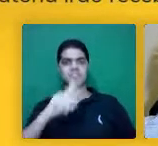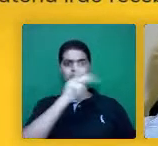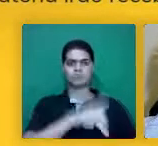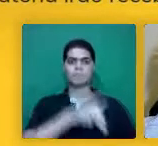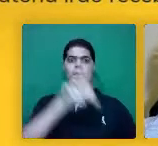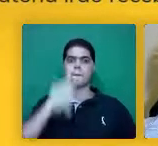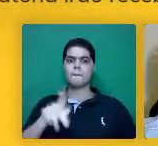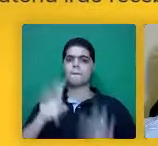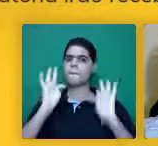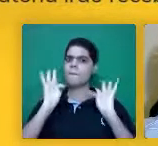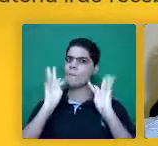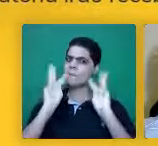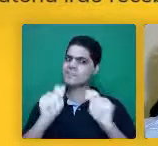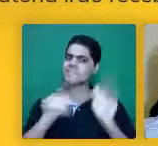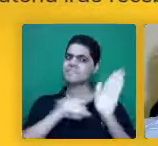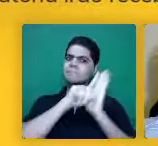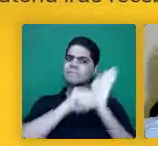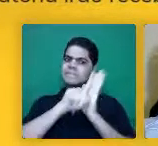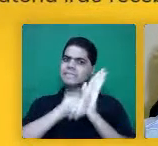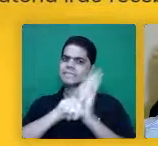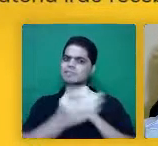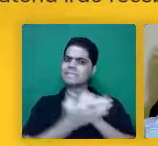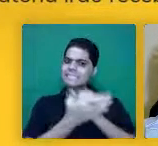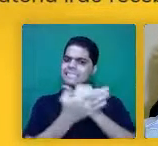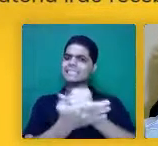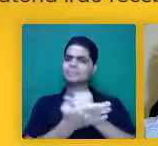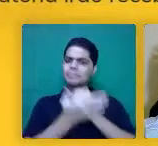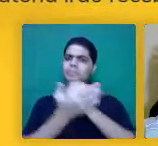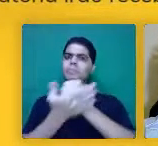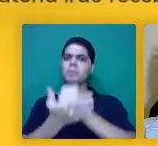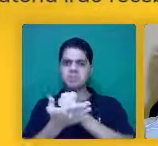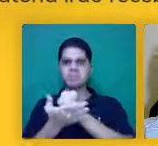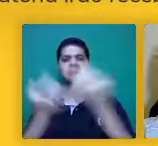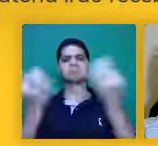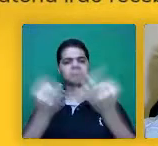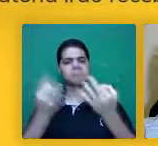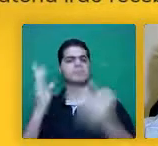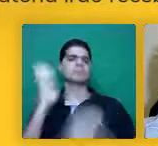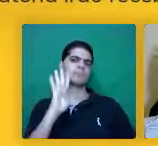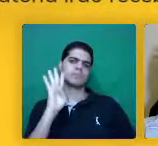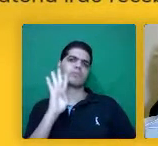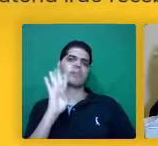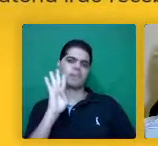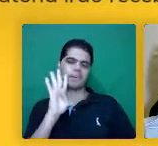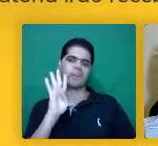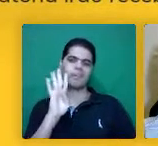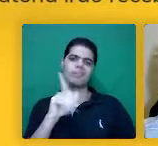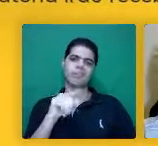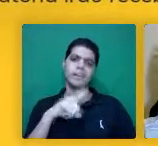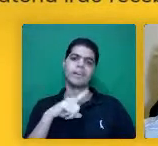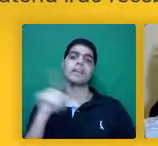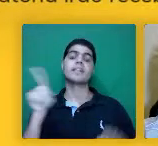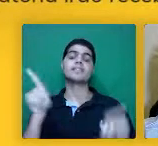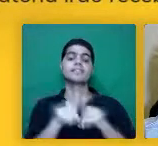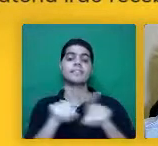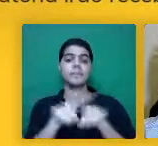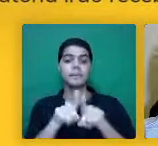professores, pesquisadores apoiando vocês. Olha que bacana. Isso é muito legal. Outra coisa, nós temos